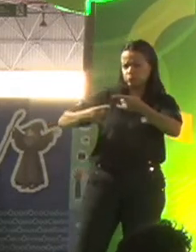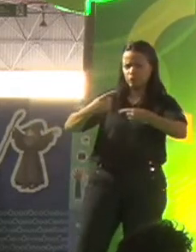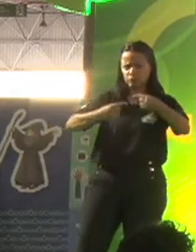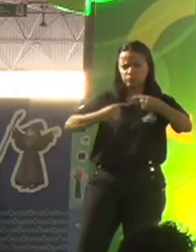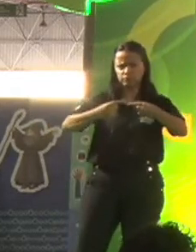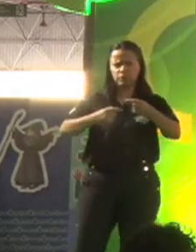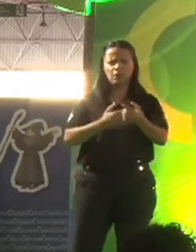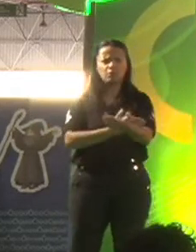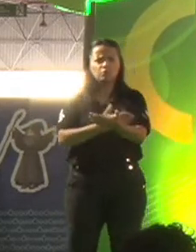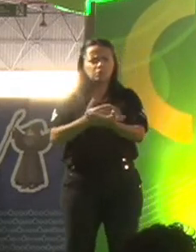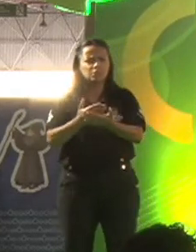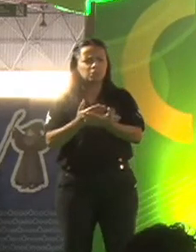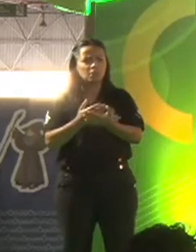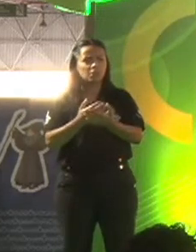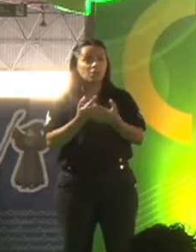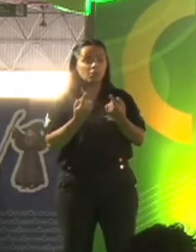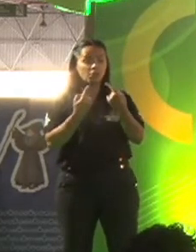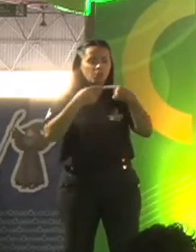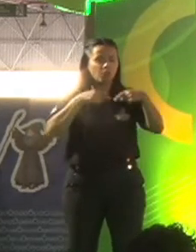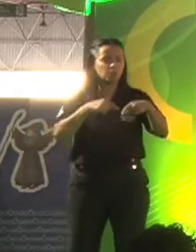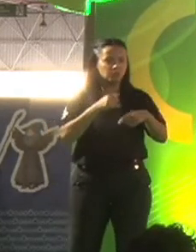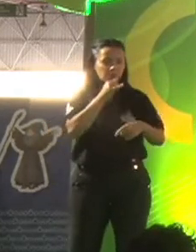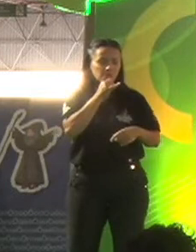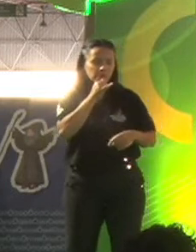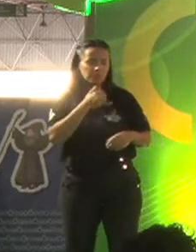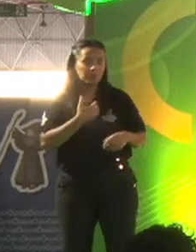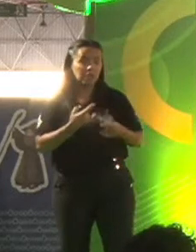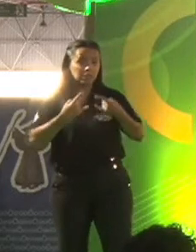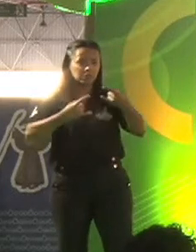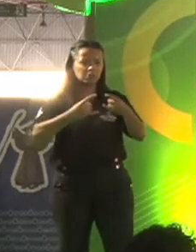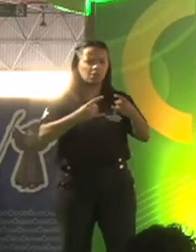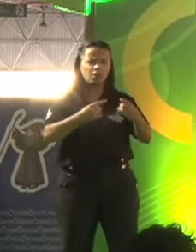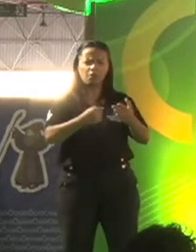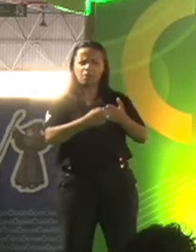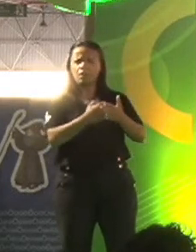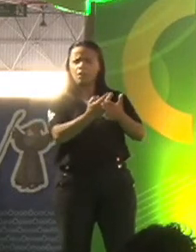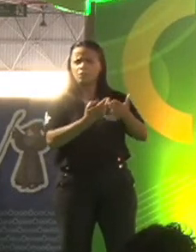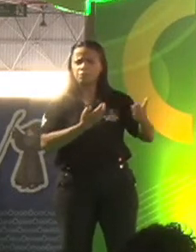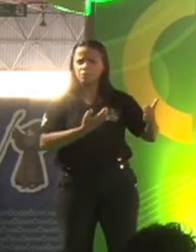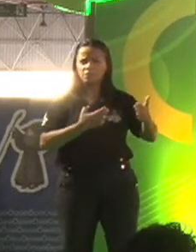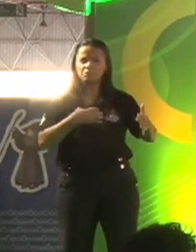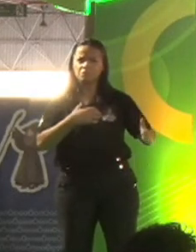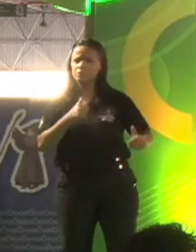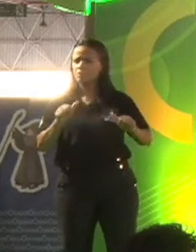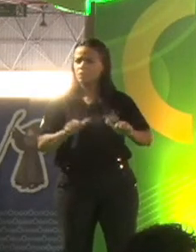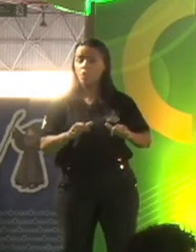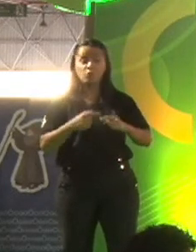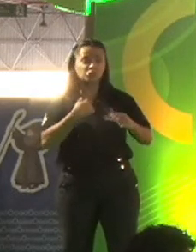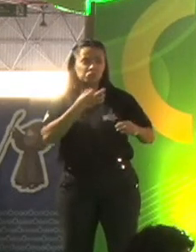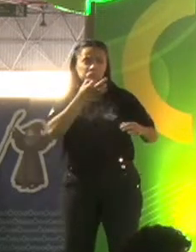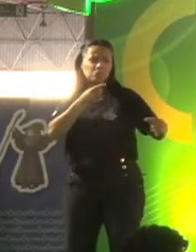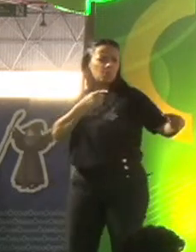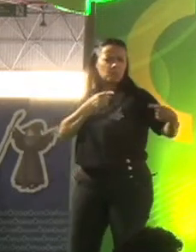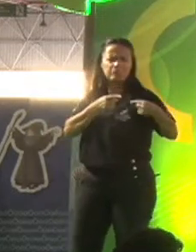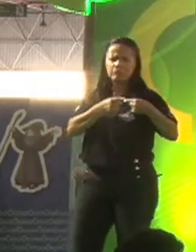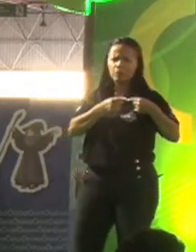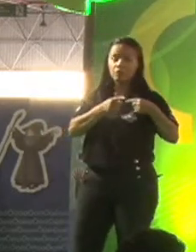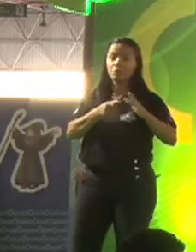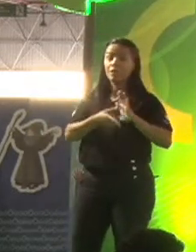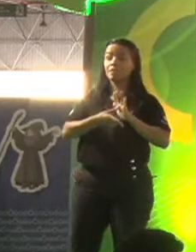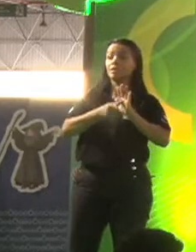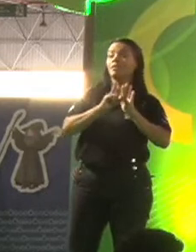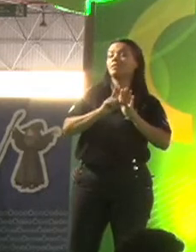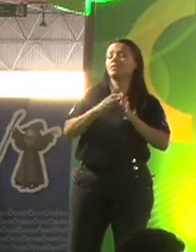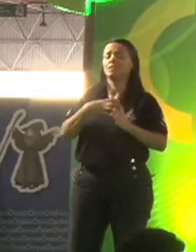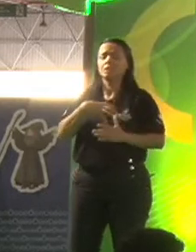quando ele era contrariado a resposta dele nem sempre era das mais pacientes Hoje ele super concorda contigo não tá tudo bem e tal mas no início ele